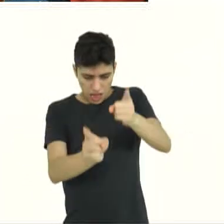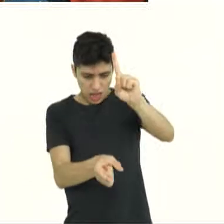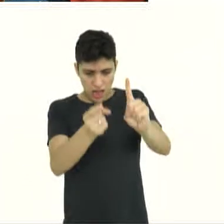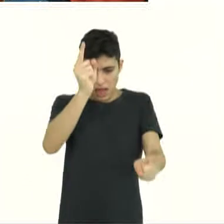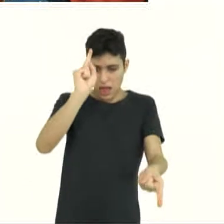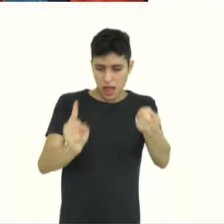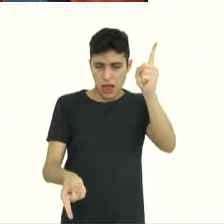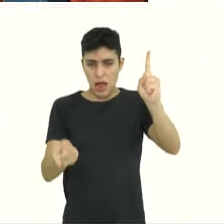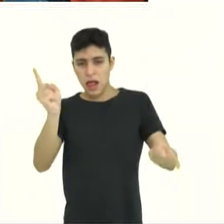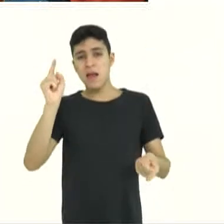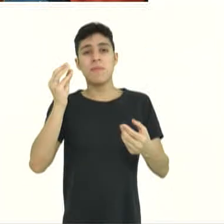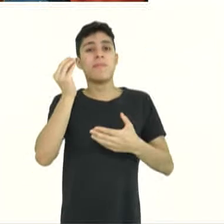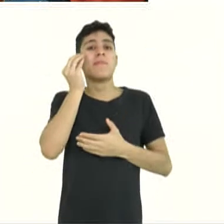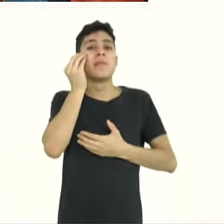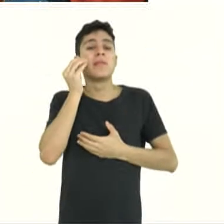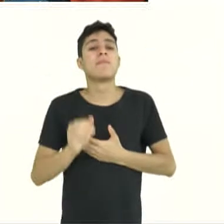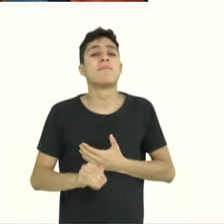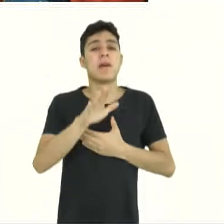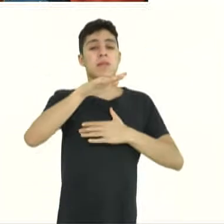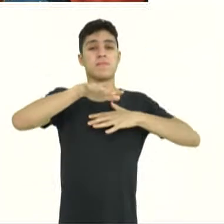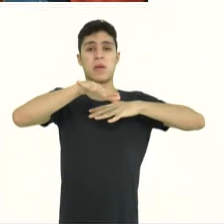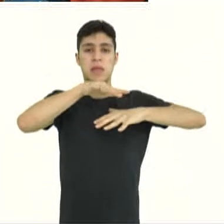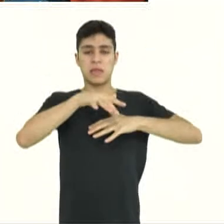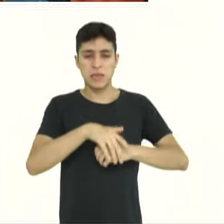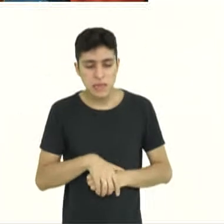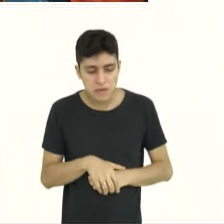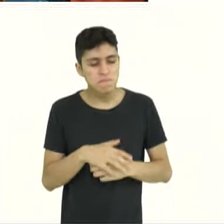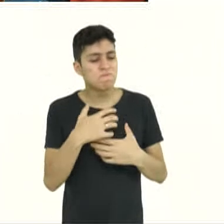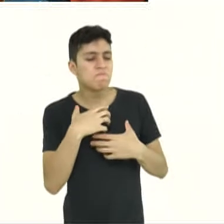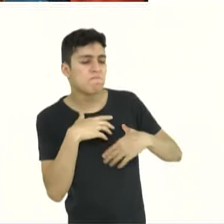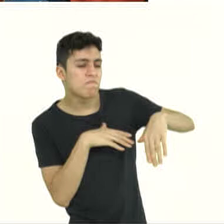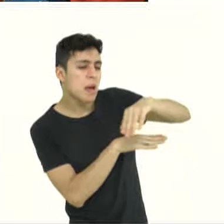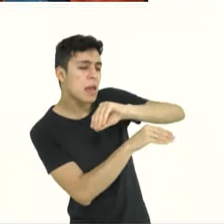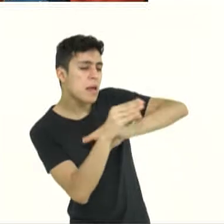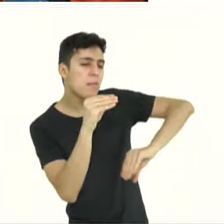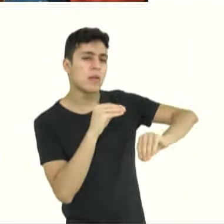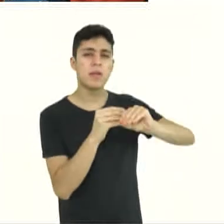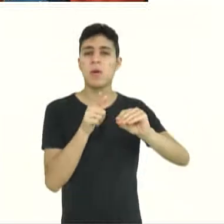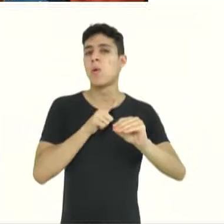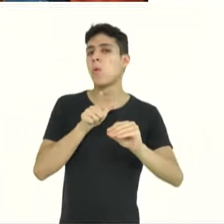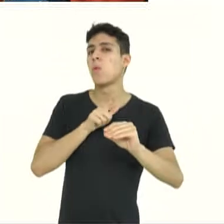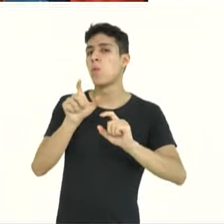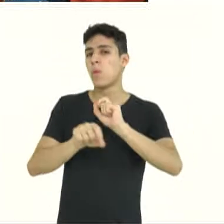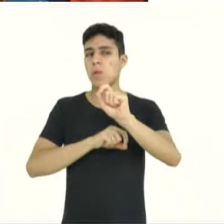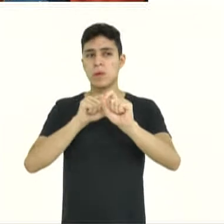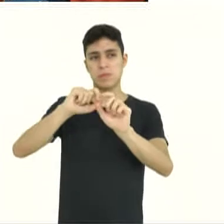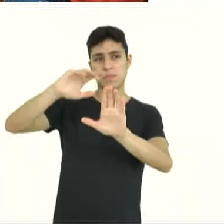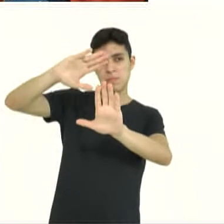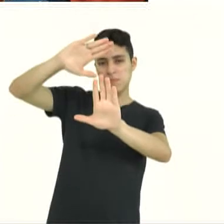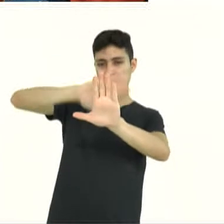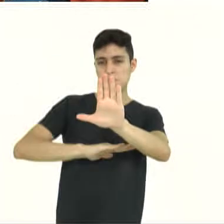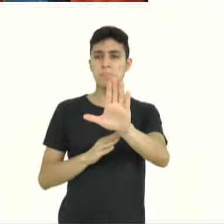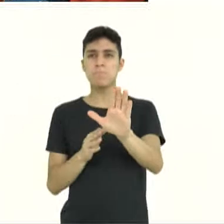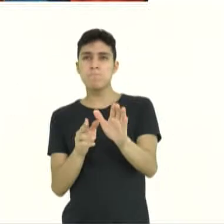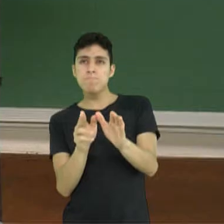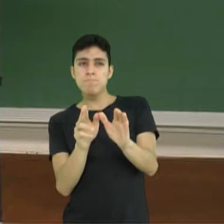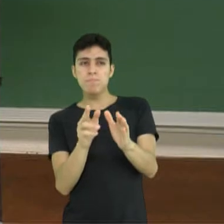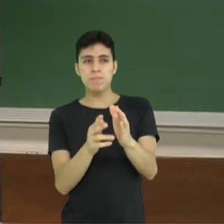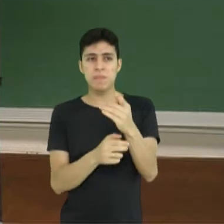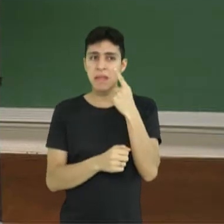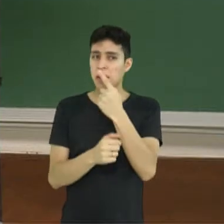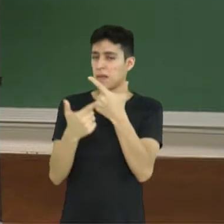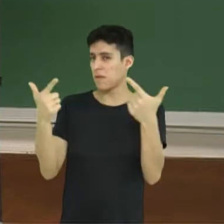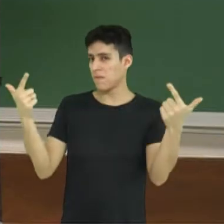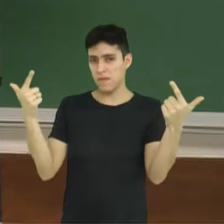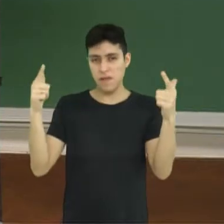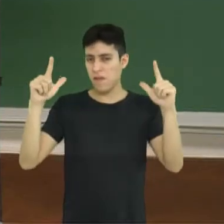aumentar as possibilidades de movimento. Normalmente as manipuladas ficam atrás da tapadeira. Aqui no caso a foto não está atrás da